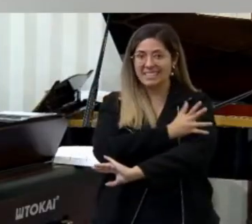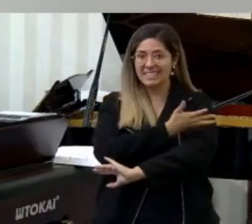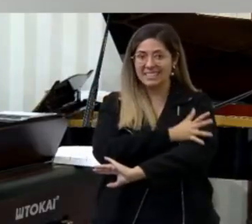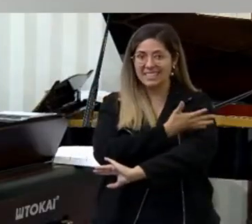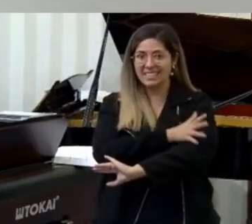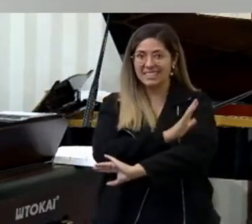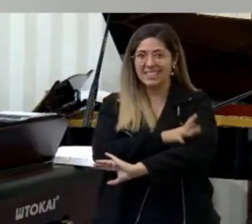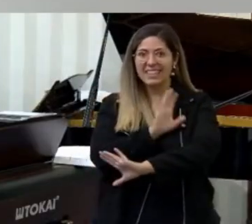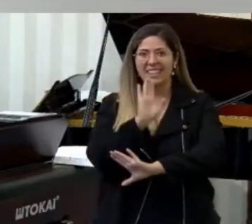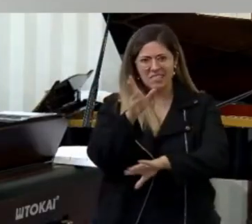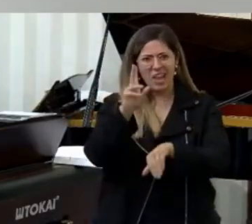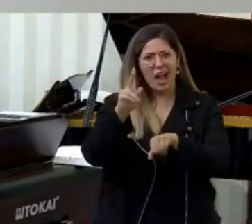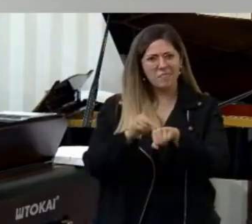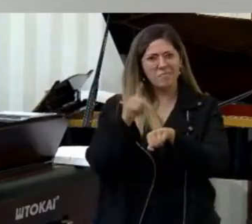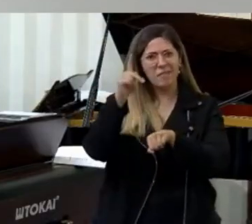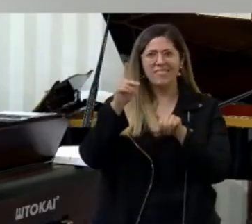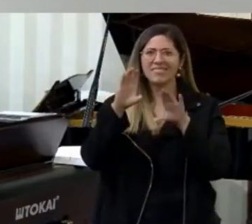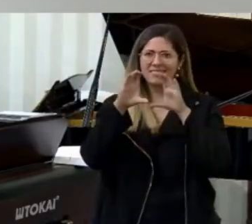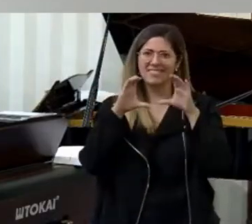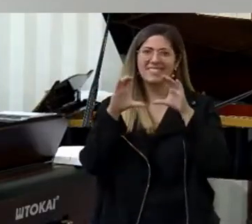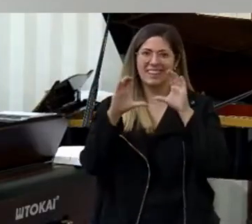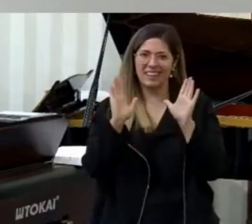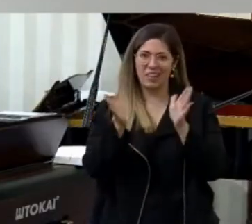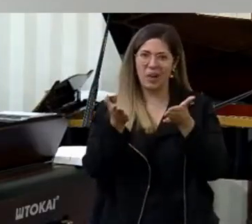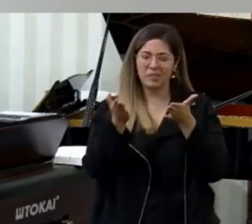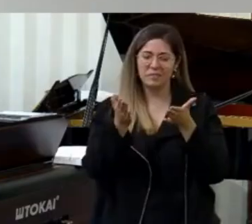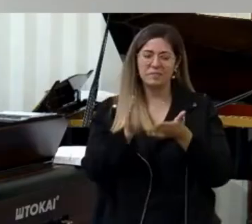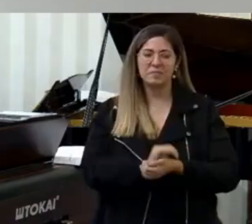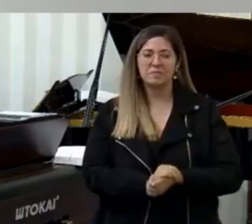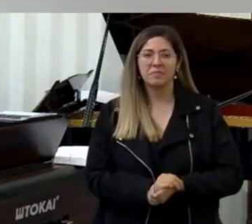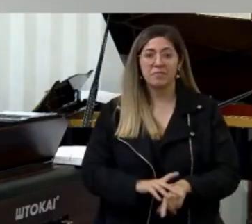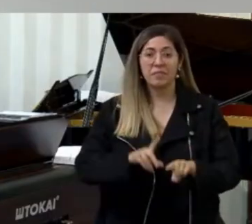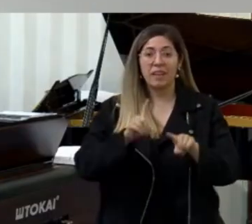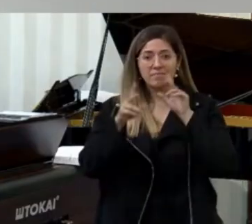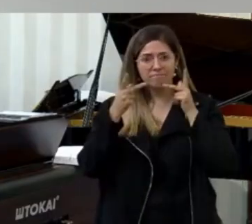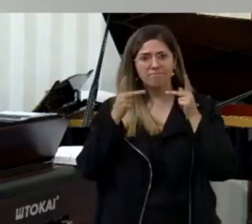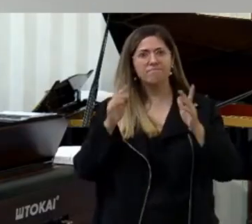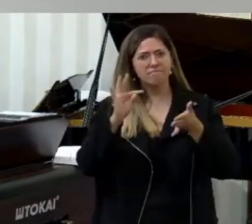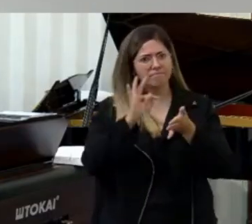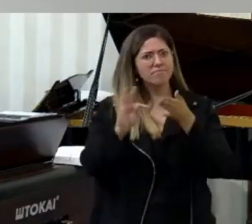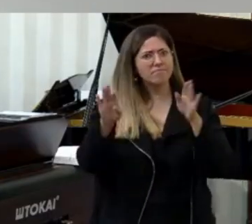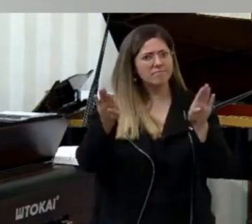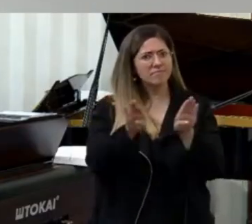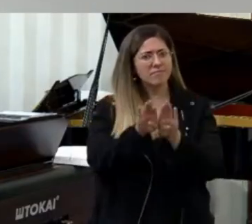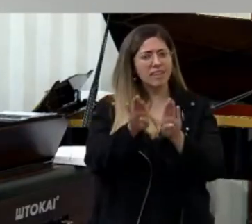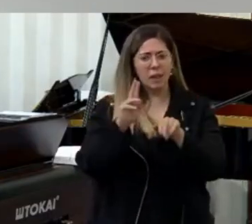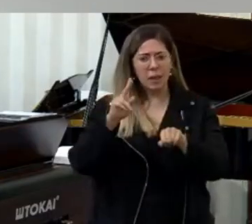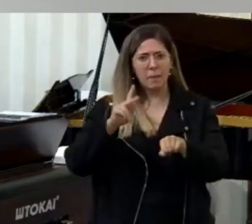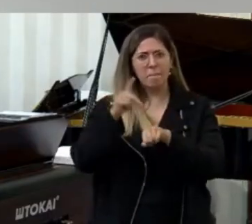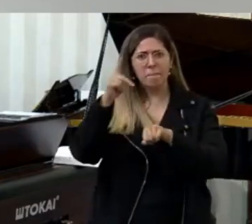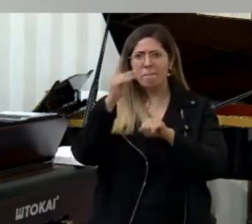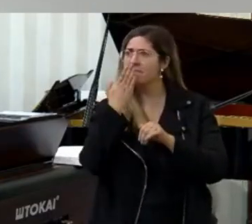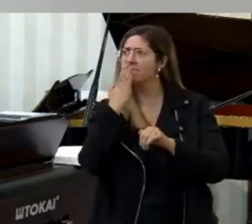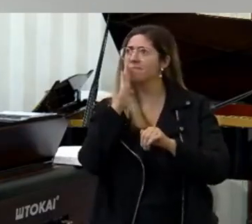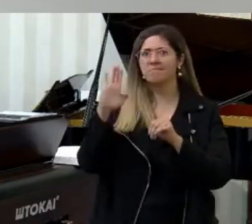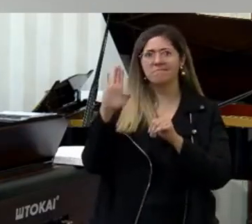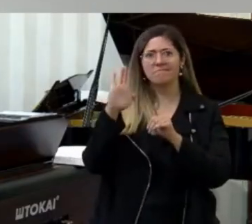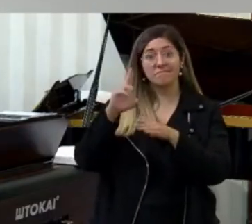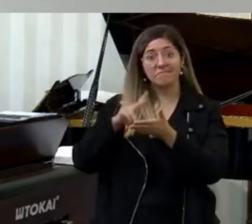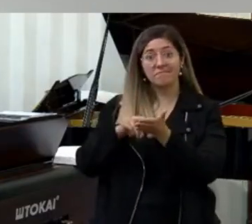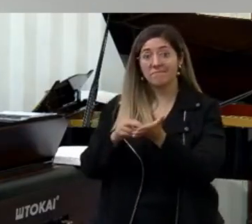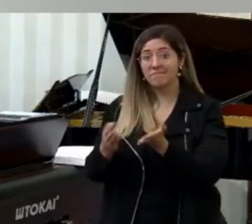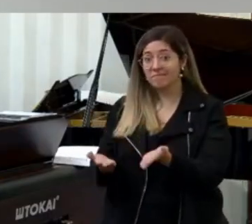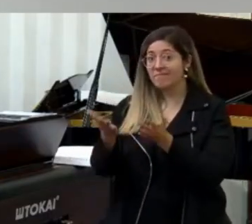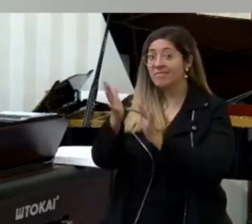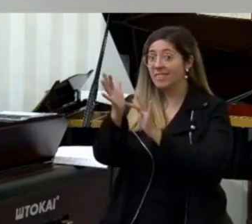temática aqui nesta cantata de hoje. Então eu quero trazer esse tema nessa manhã, a importância da promessa da ressurreição